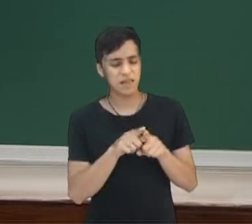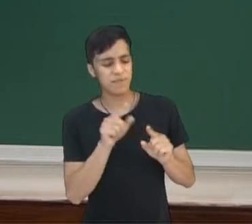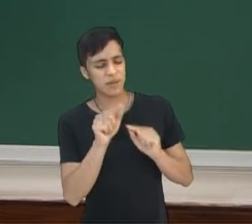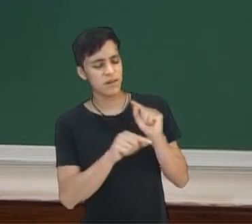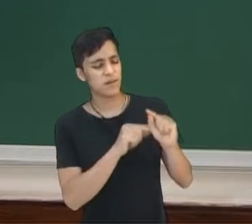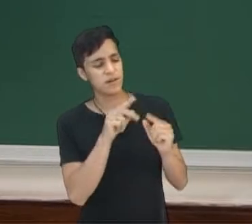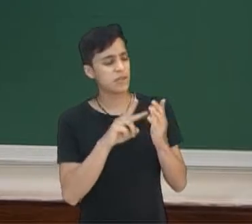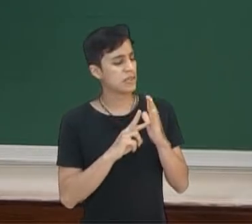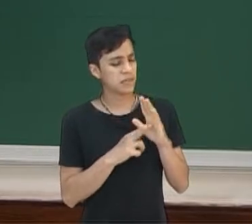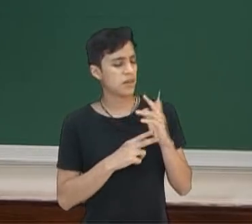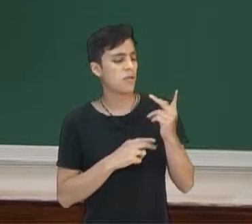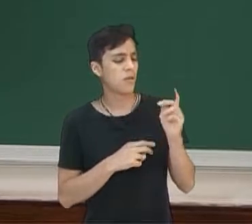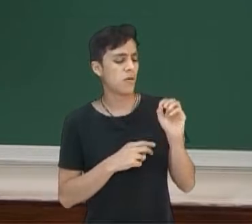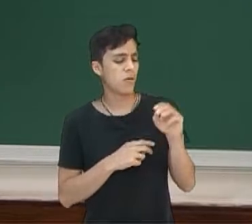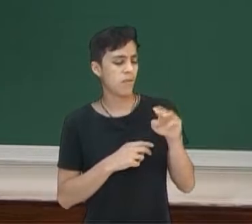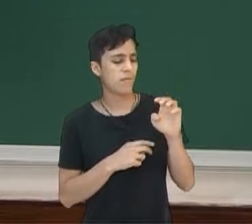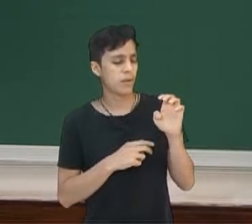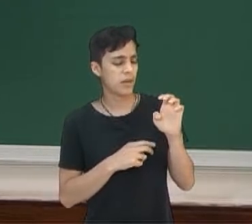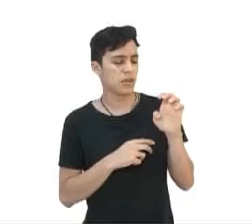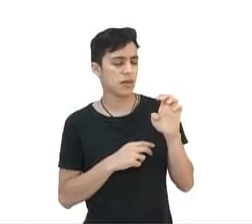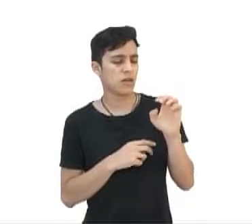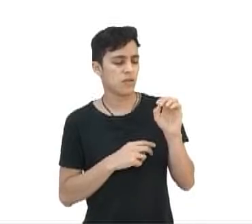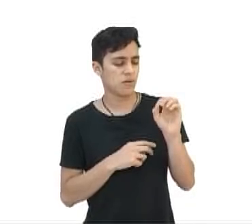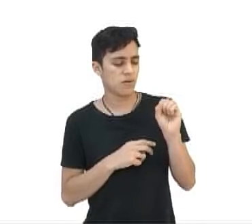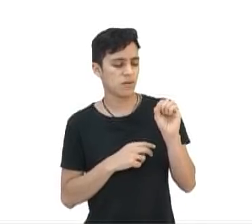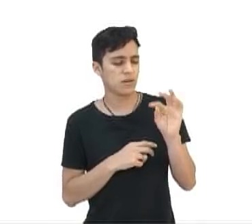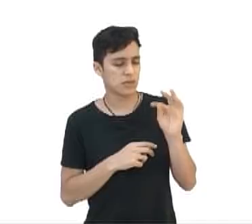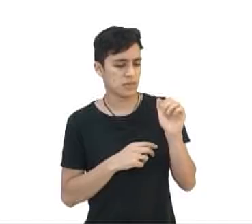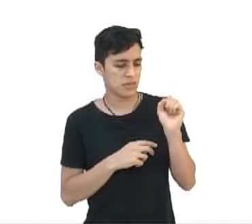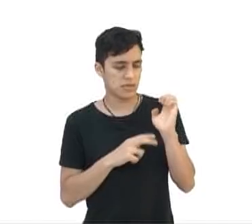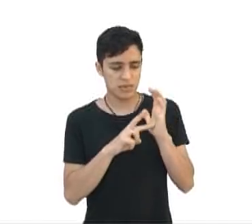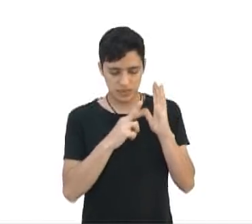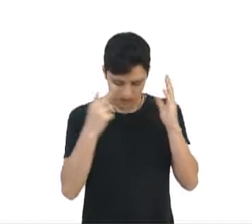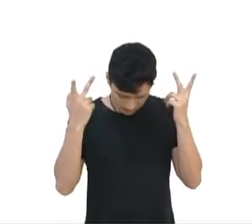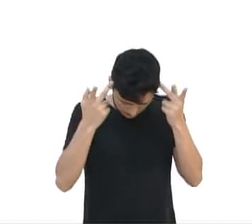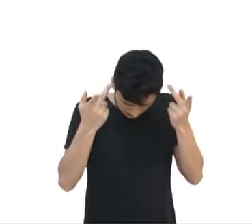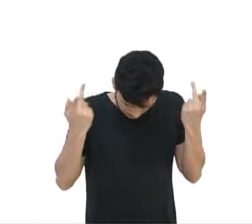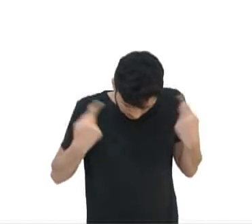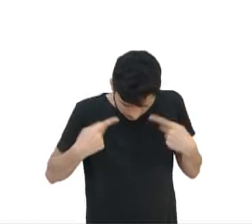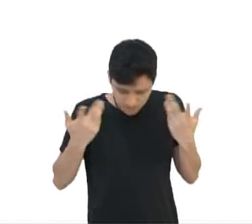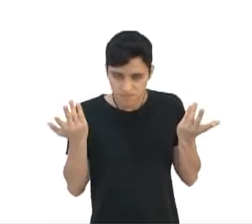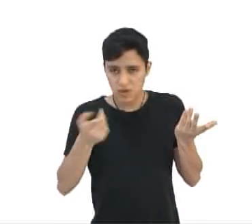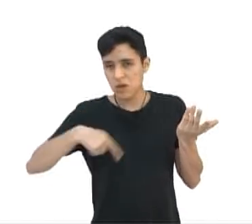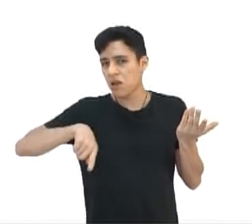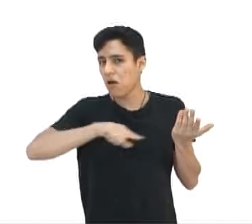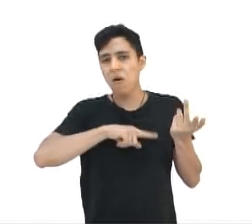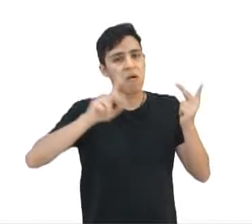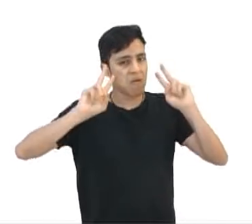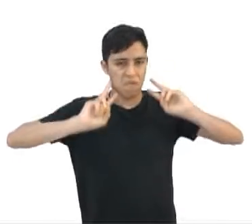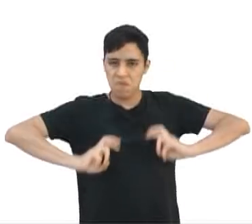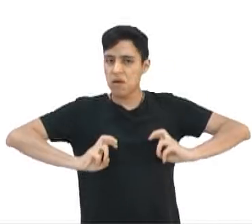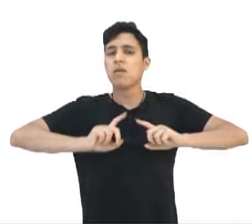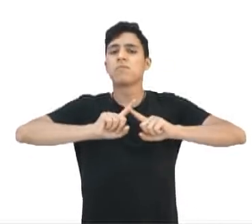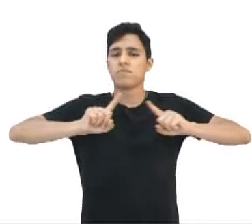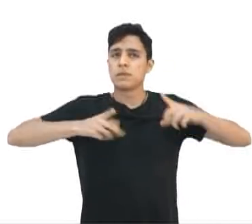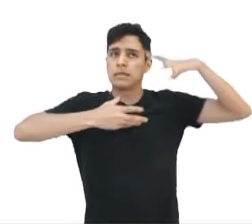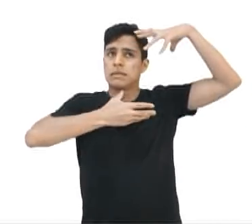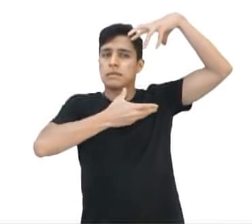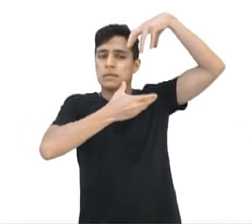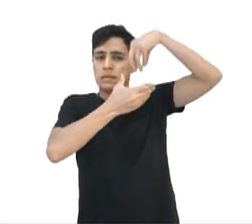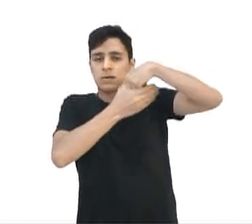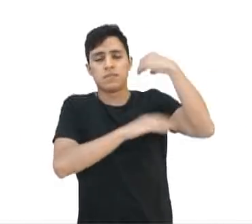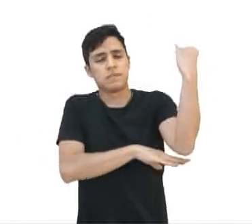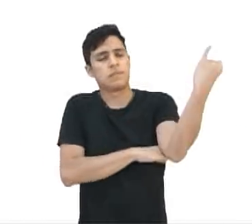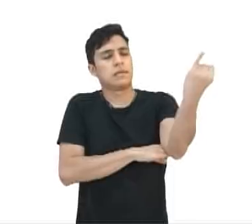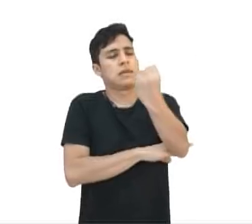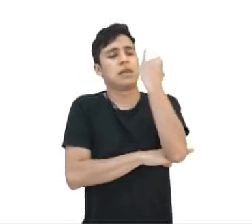é homeostase, que é um equilíbrio interno. É algo que a gente não vê, mas é algo fundamental, né? É o que